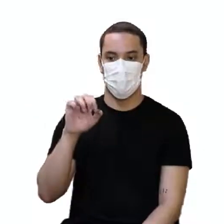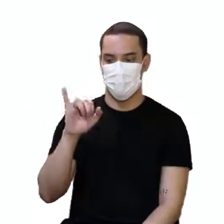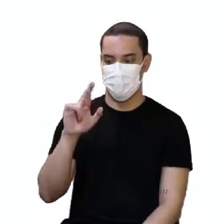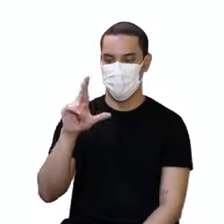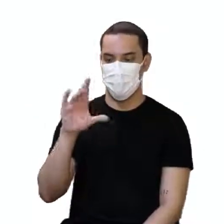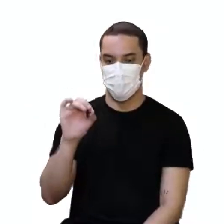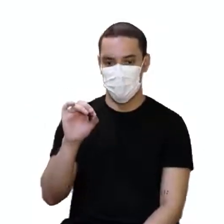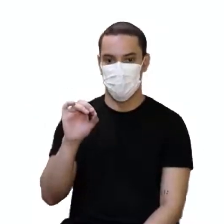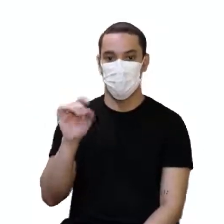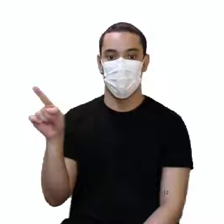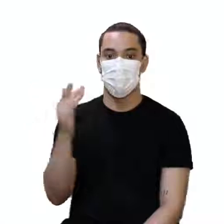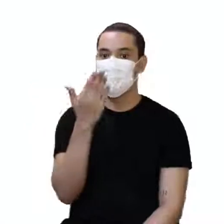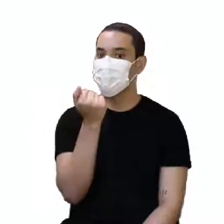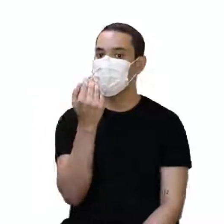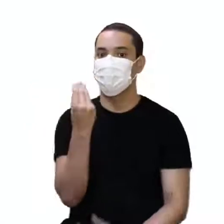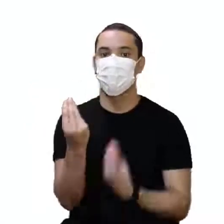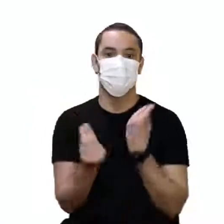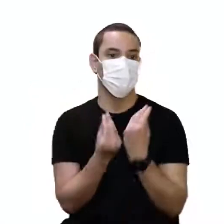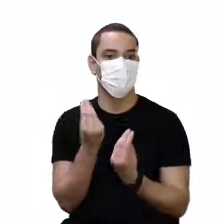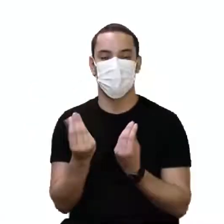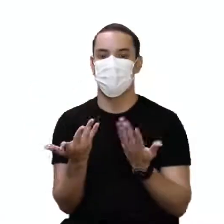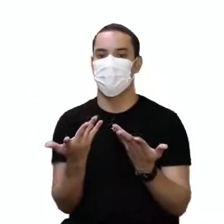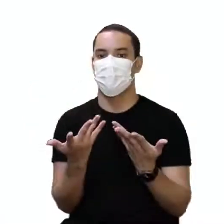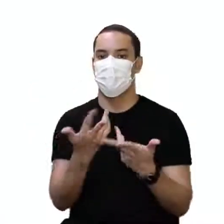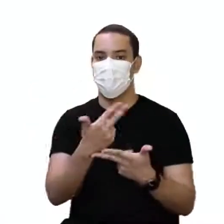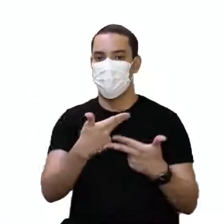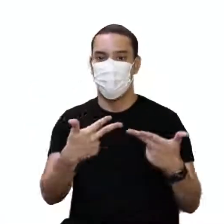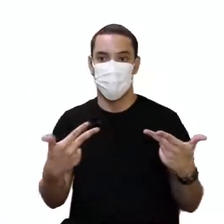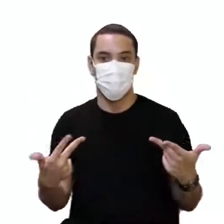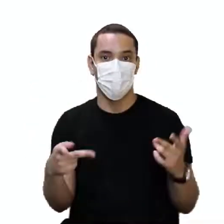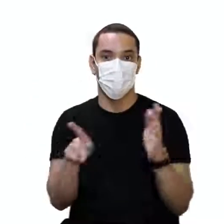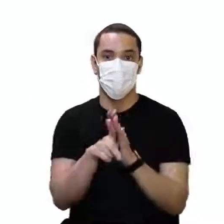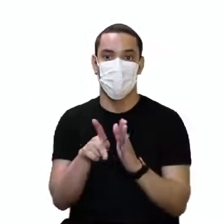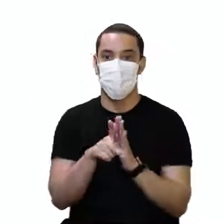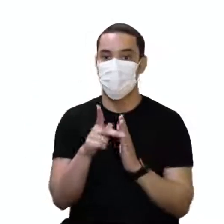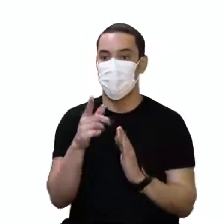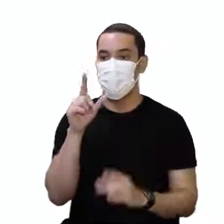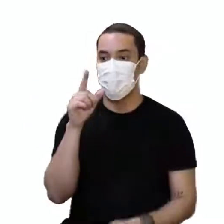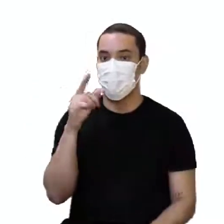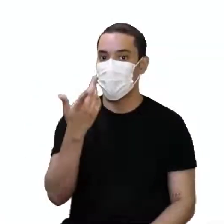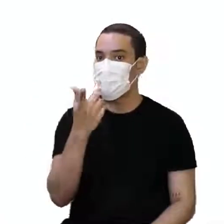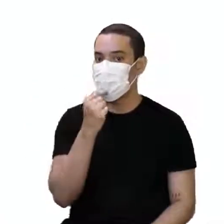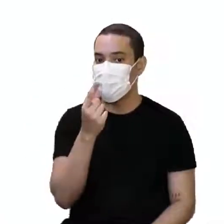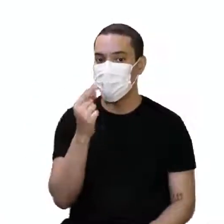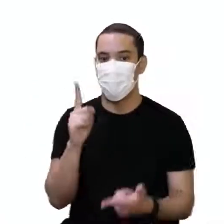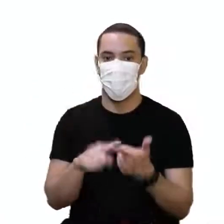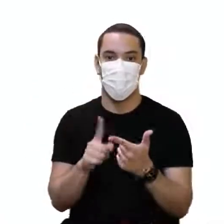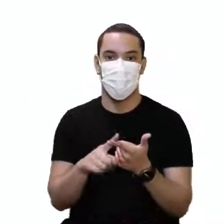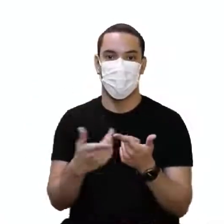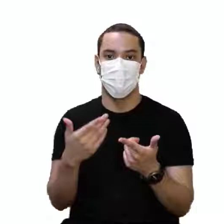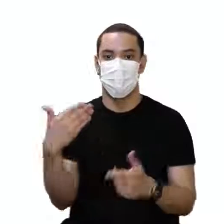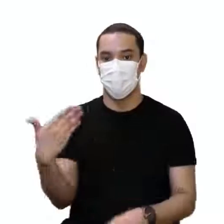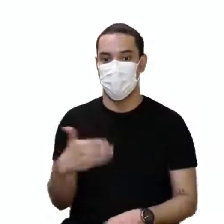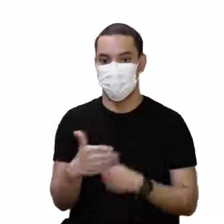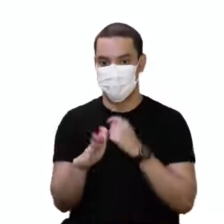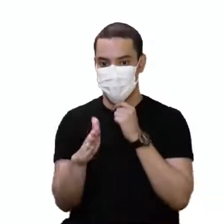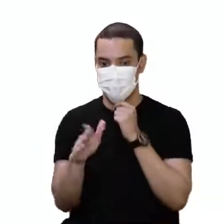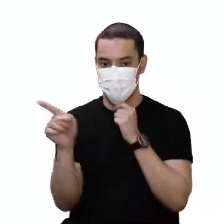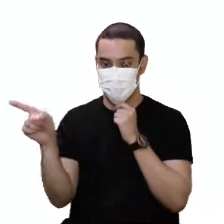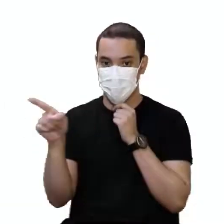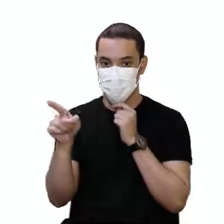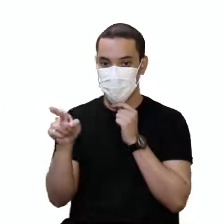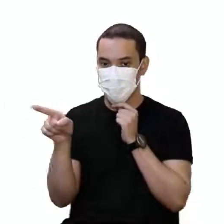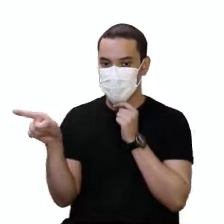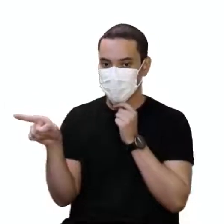animal, ele se alimenta, pode se alimentar de crustáceos, de moluscos, de peixes. E o formato do